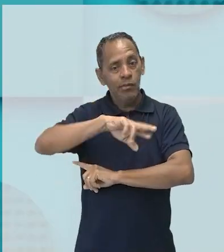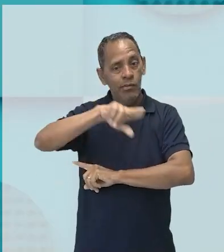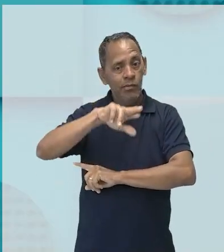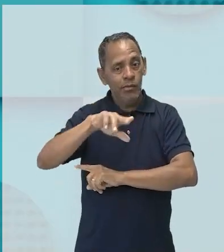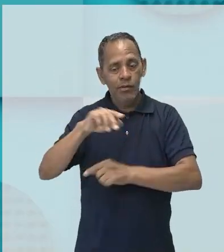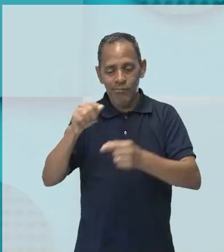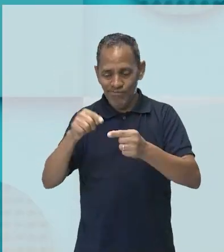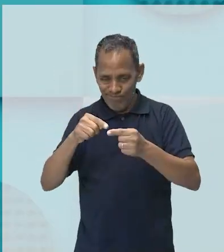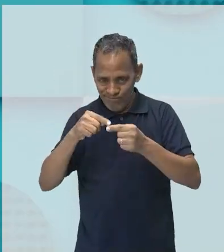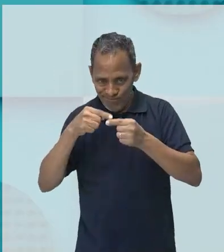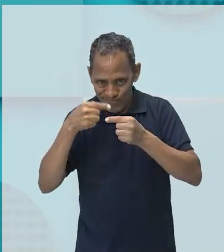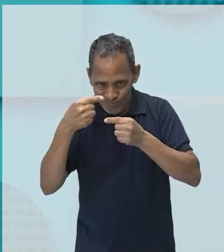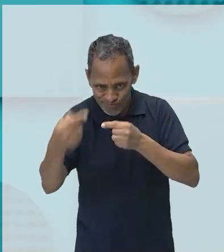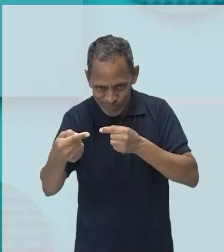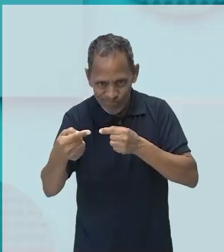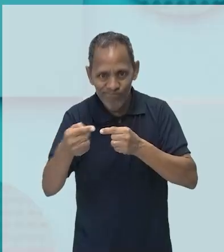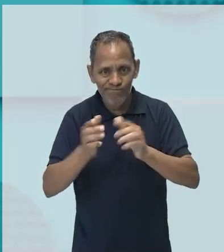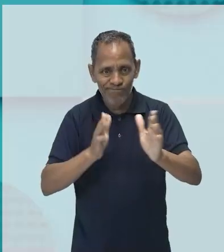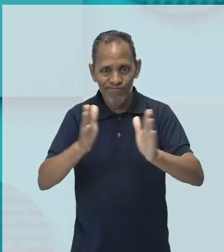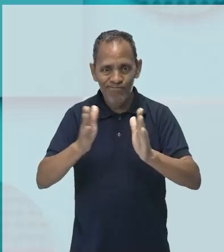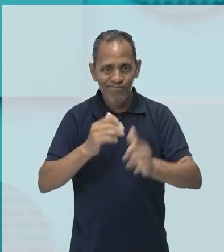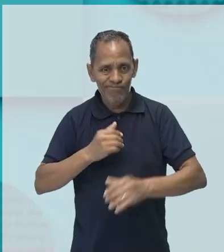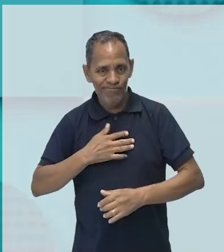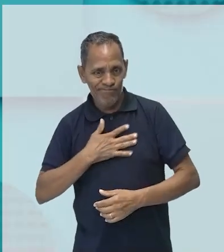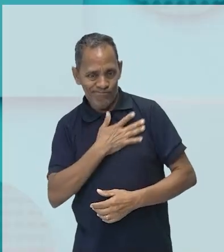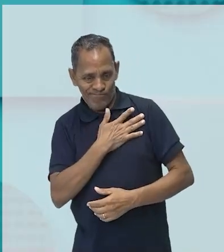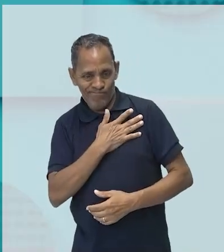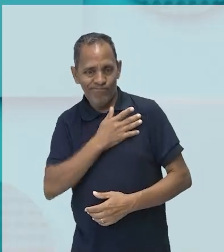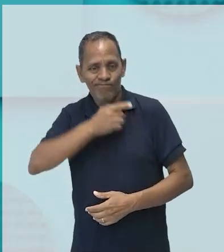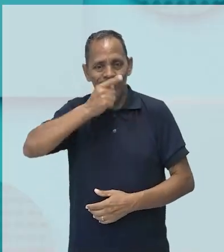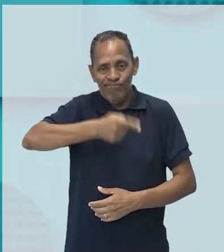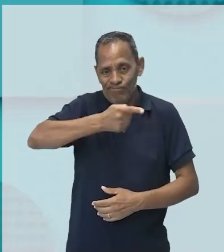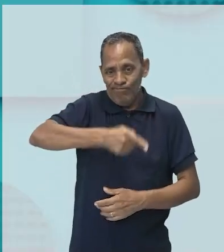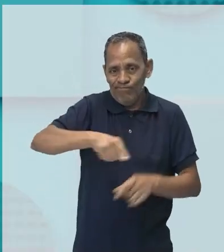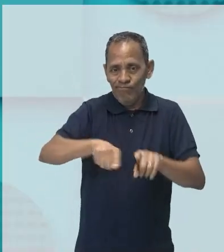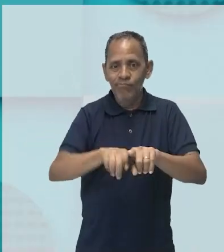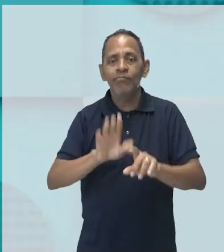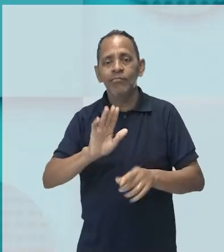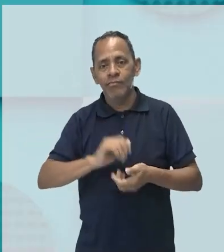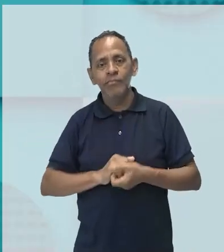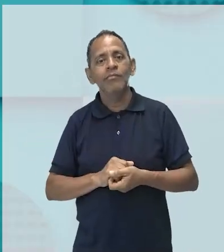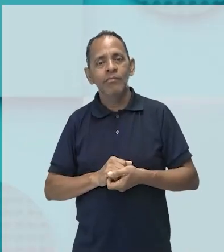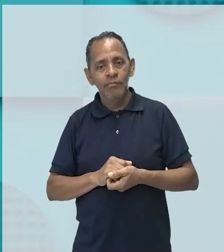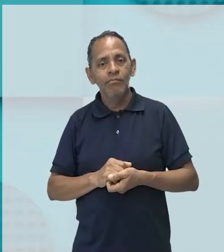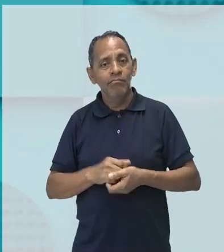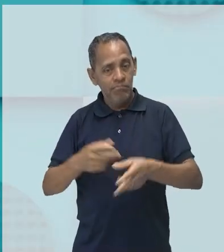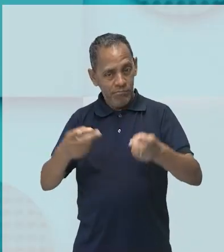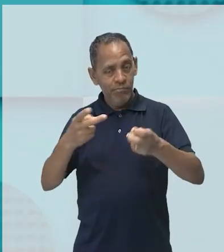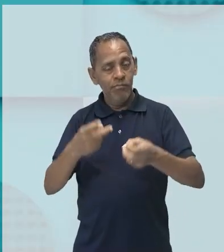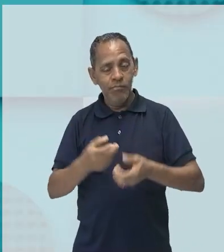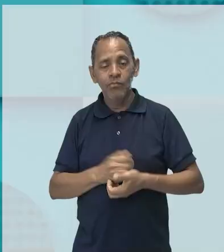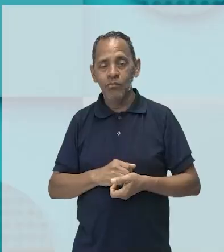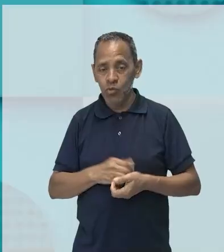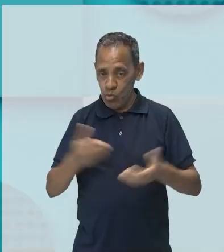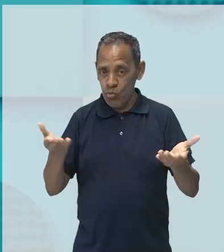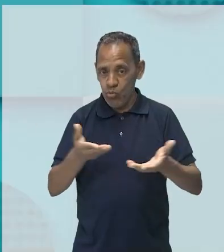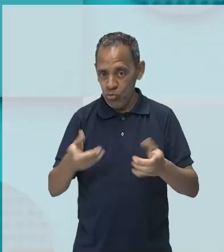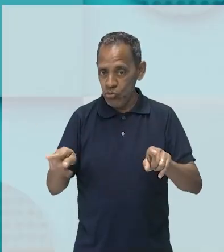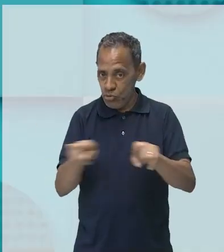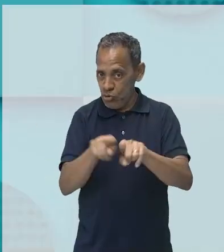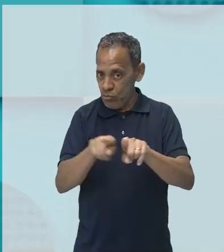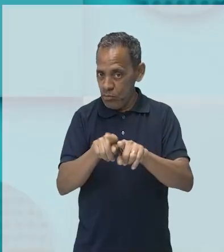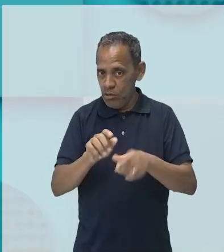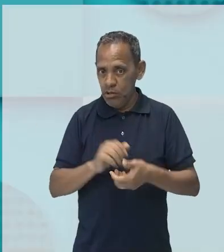período depois, tá? Mas que está muito atual também, que serve tanto para os dias de hoje,